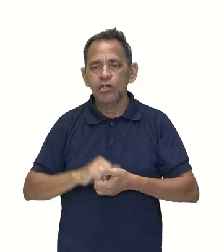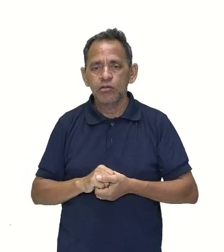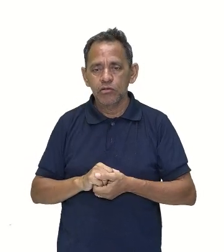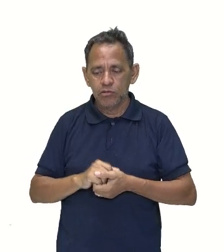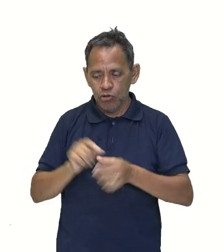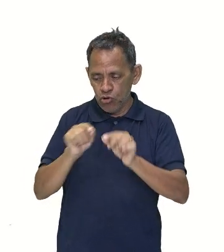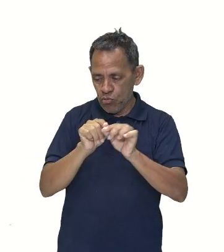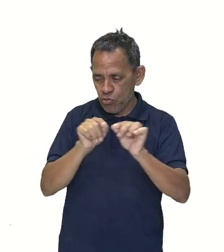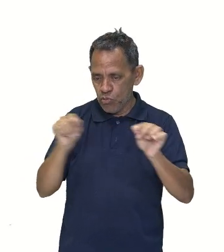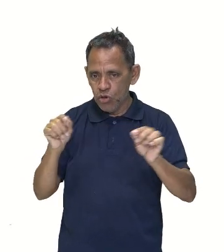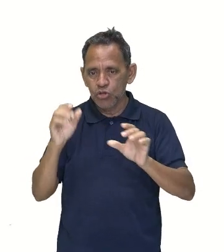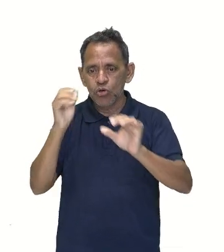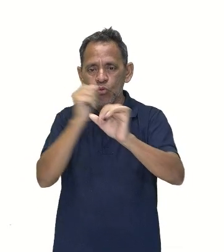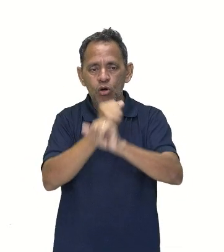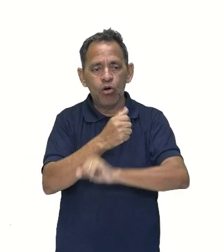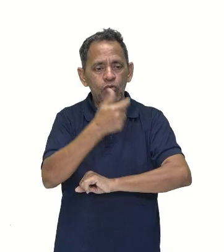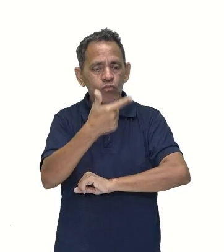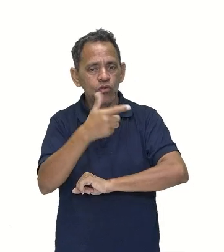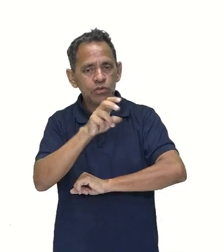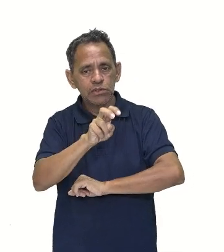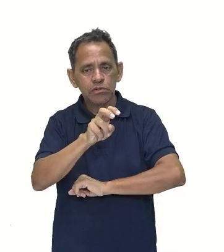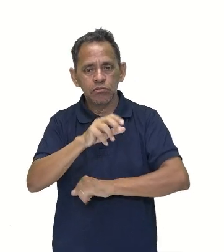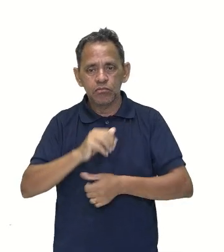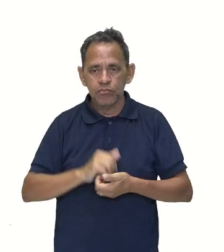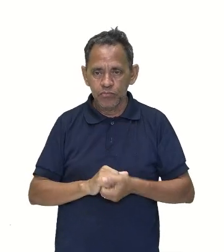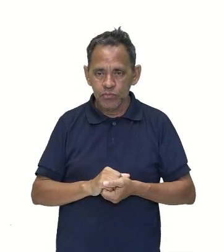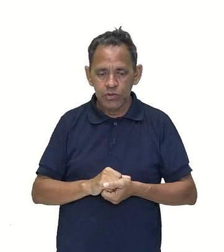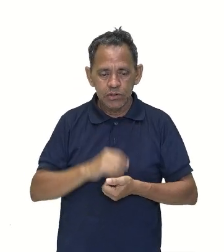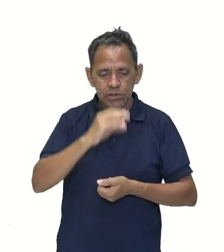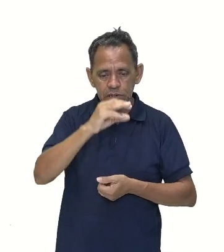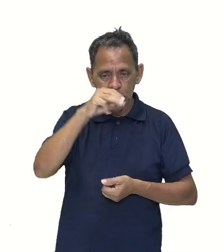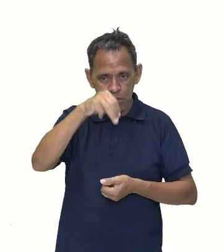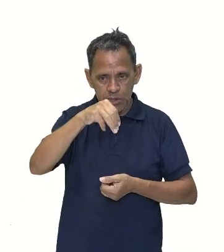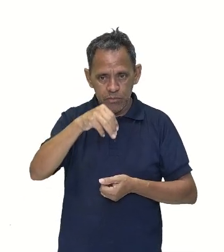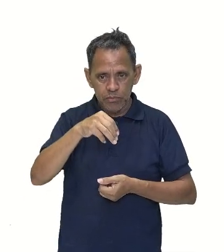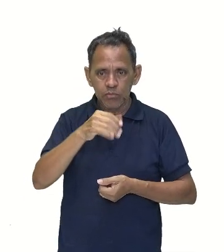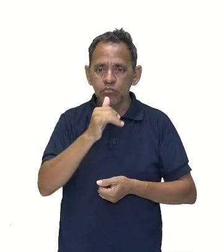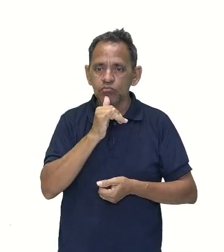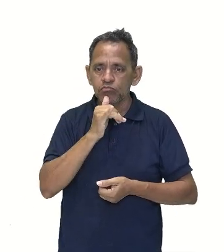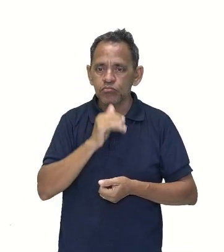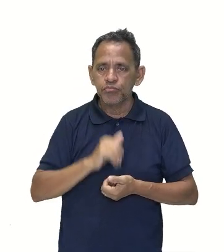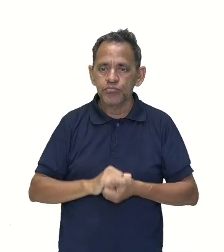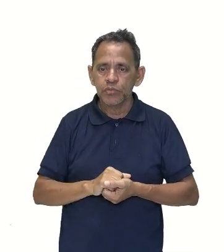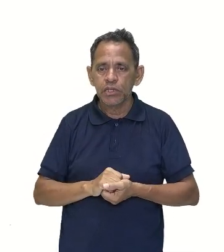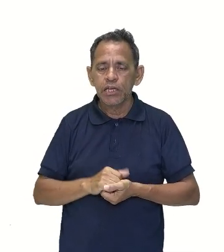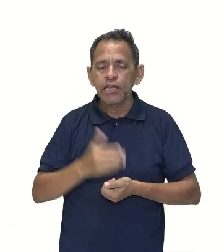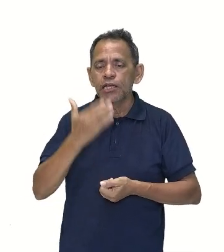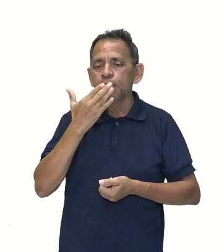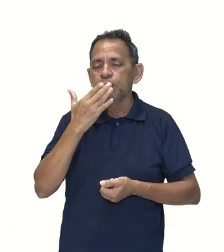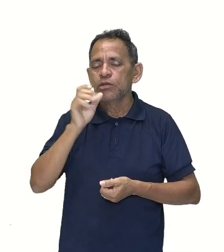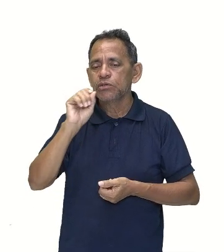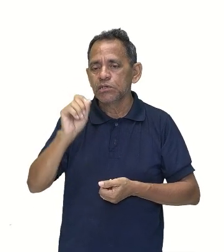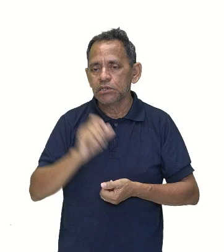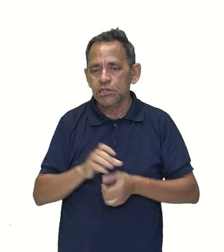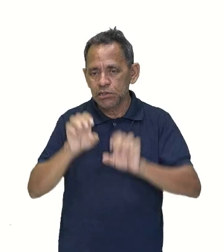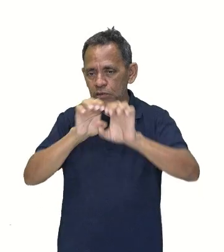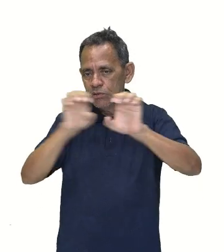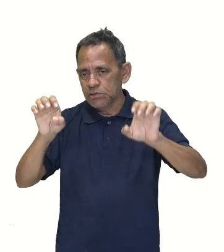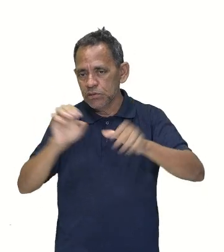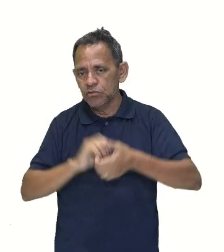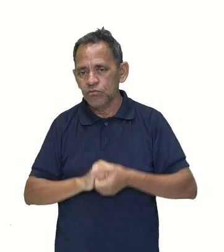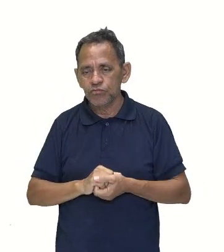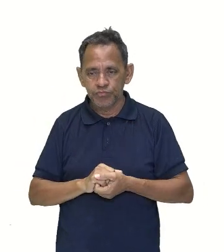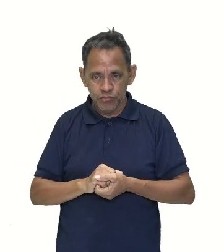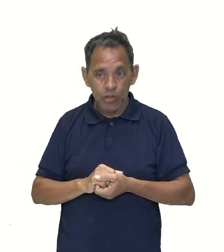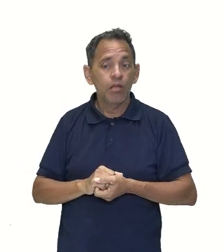é igual a 25 centímetros, por exemplo. Aí ele pediria o valor do